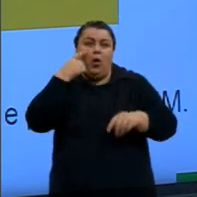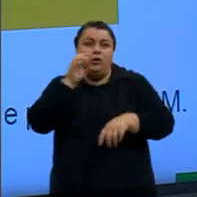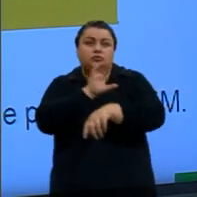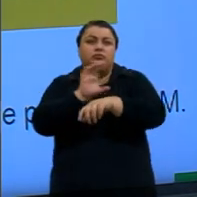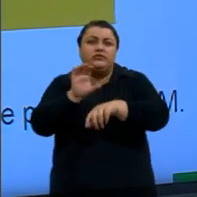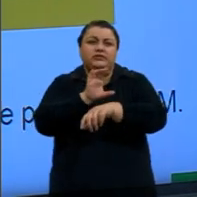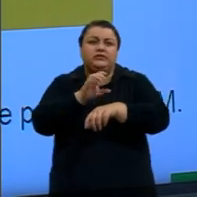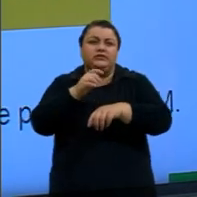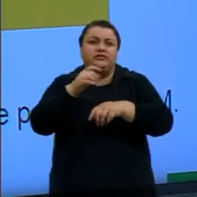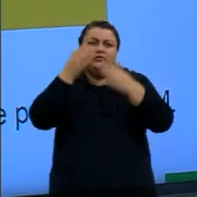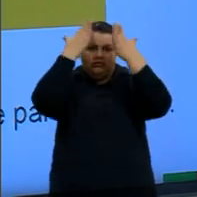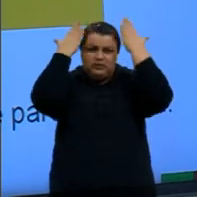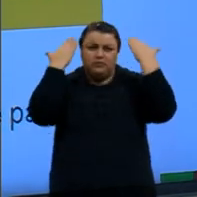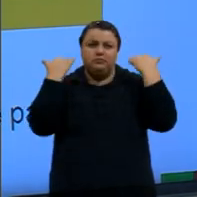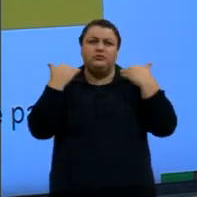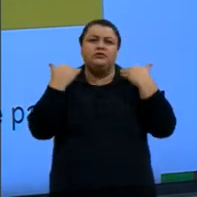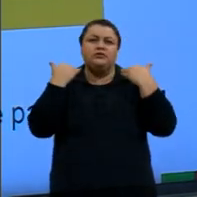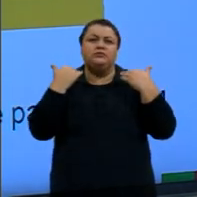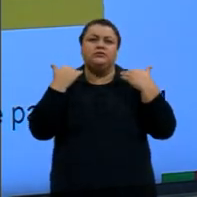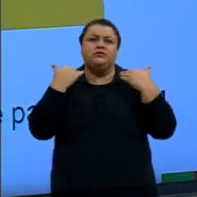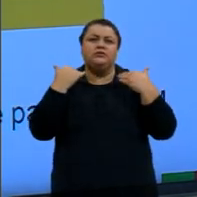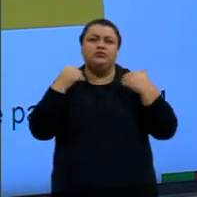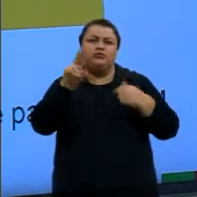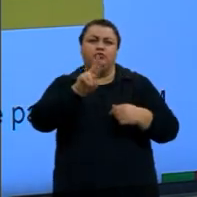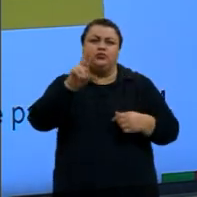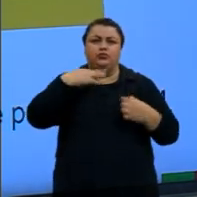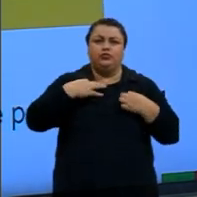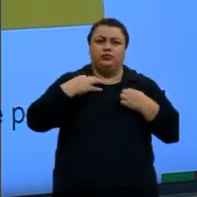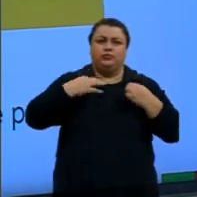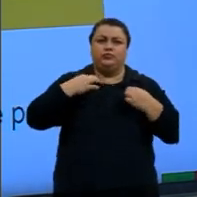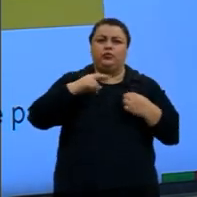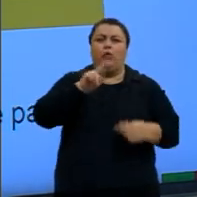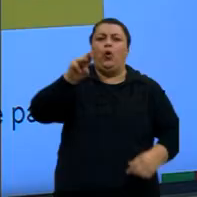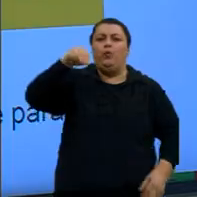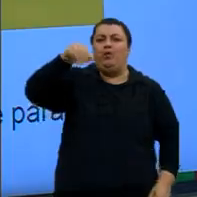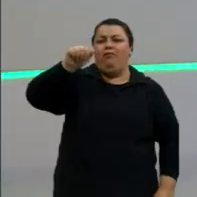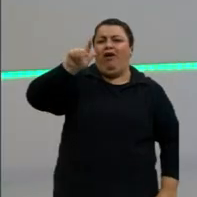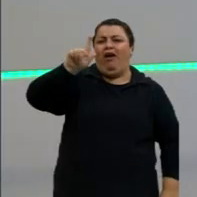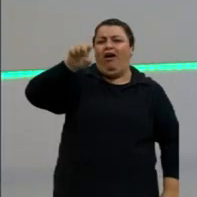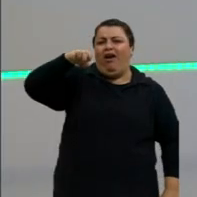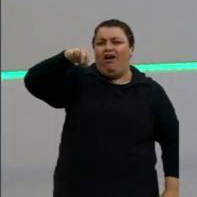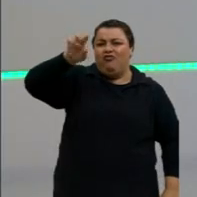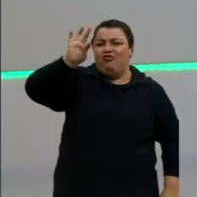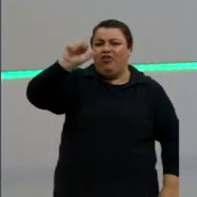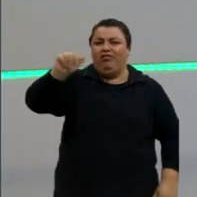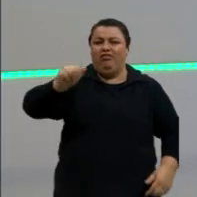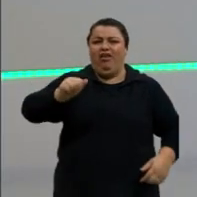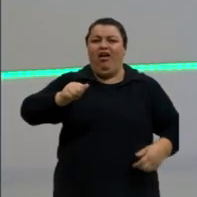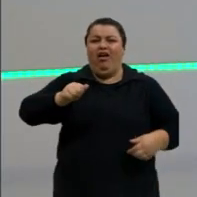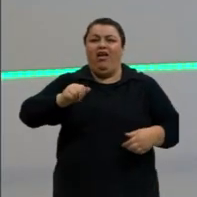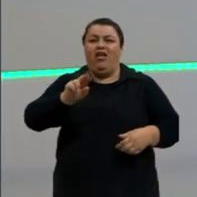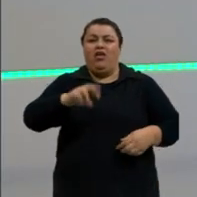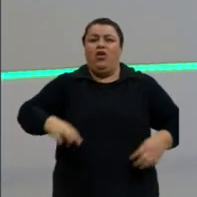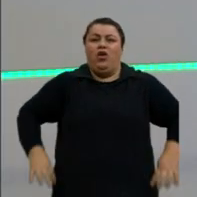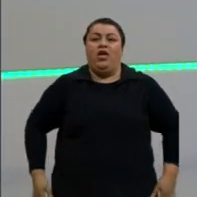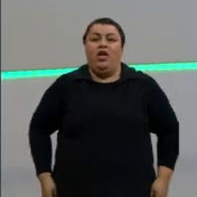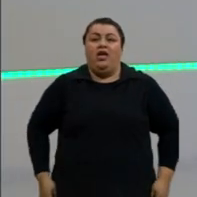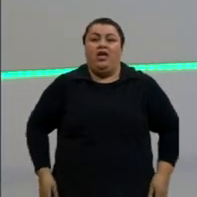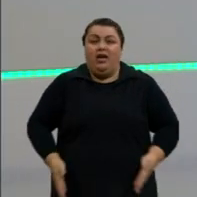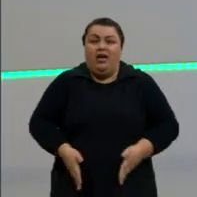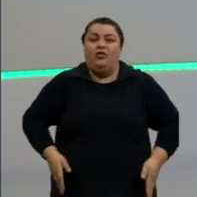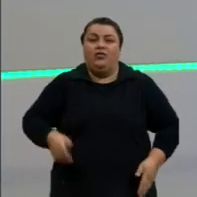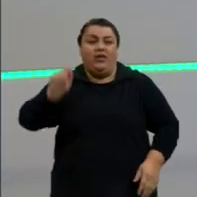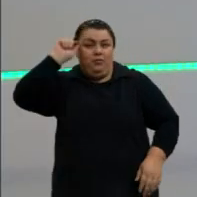médios castanhos também usa uma camiseta Magenta calça preta em altura em torno de